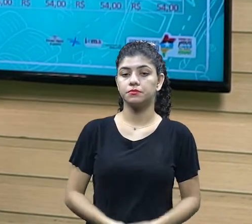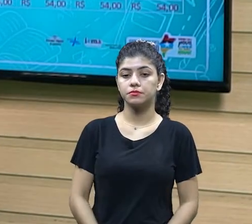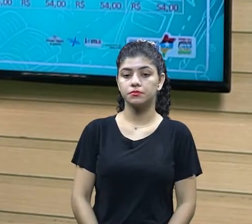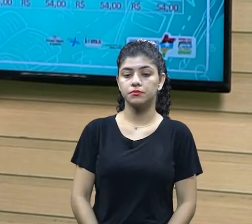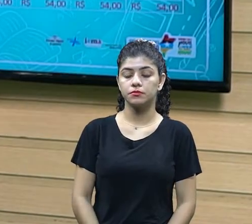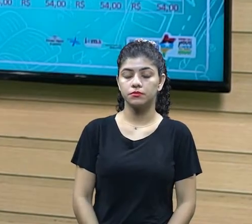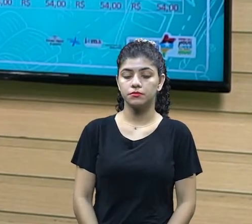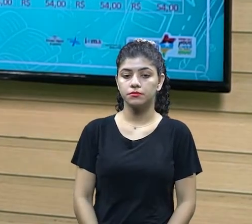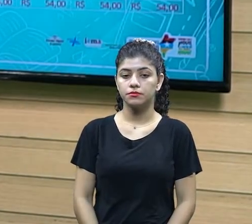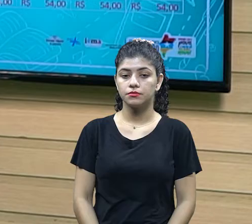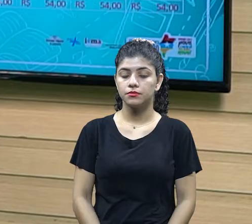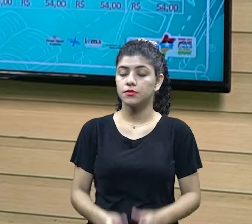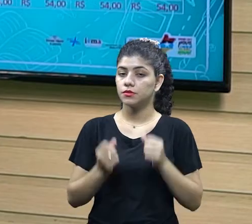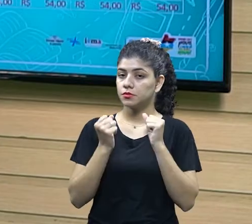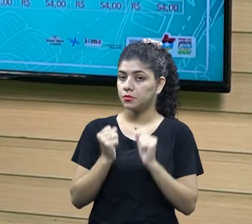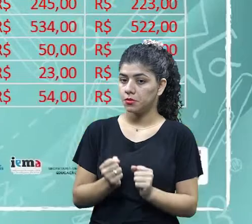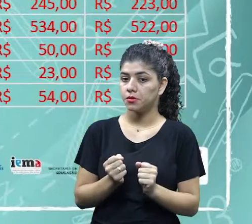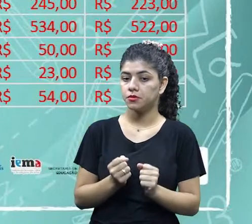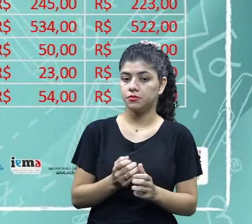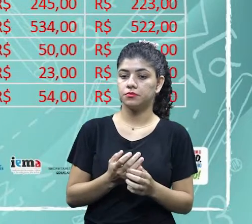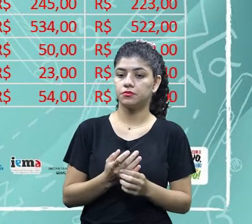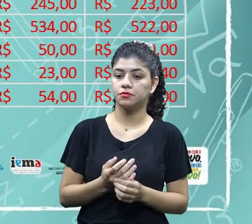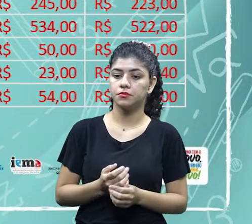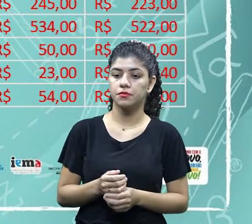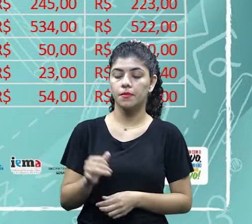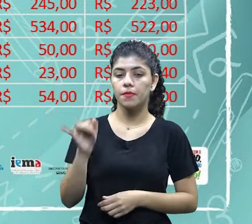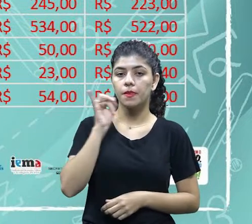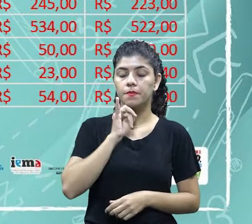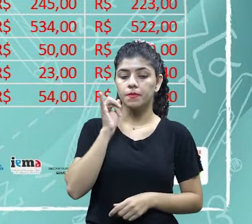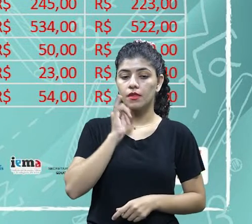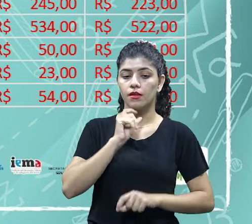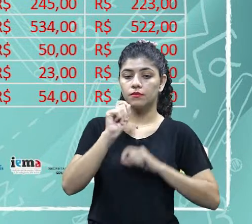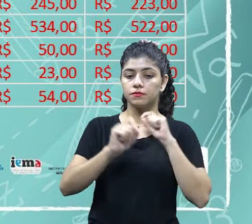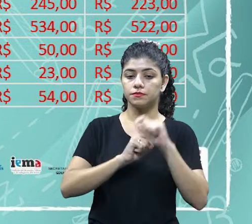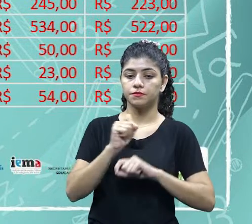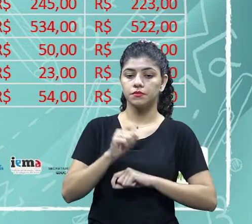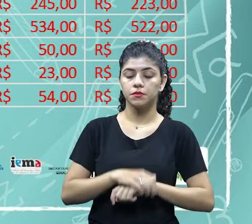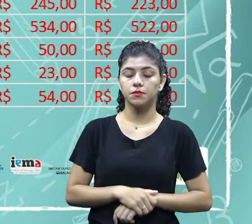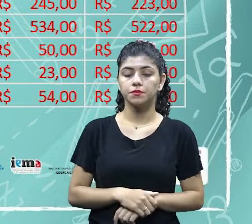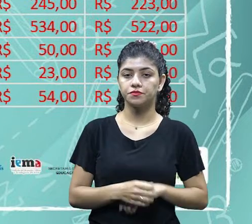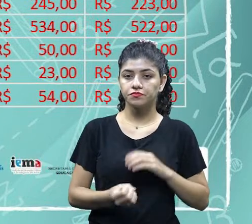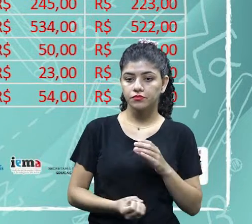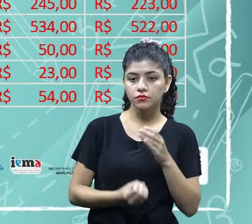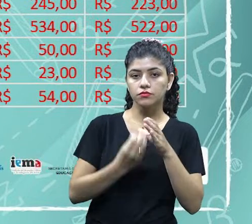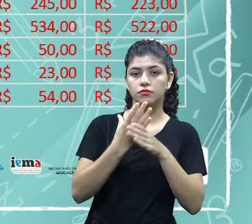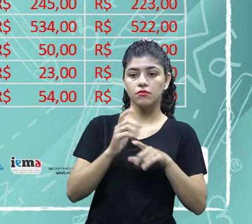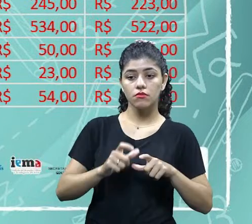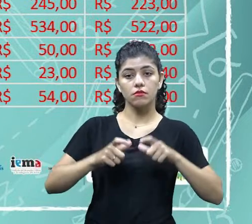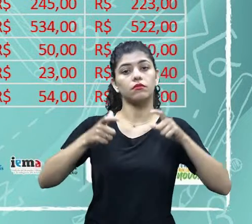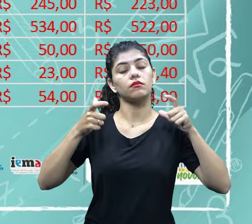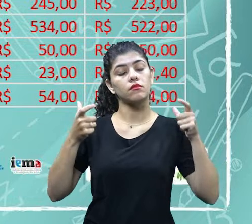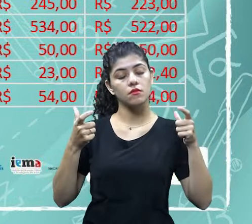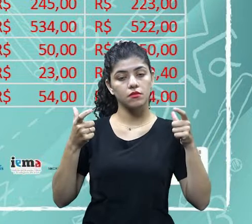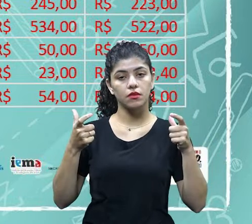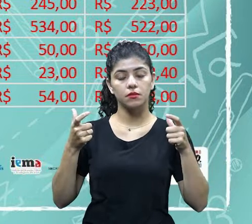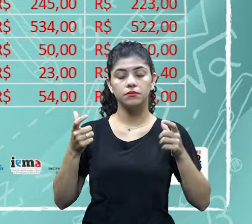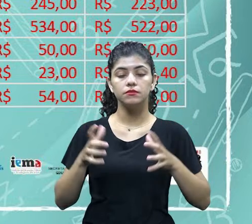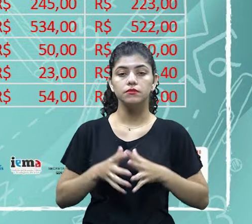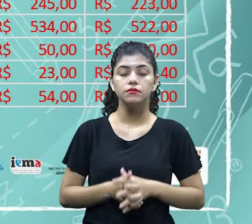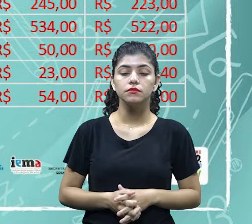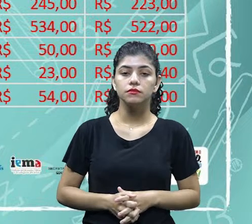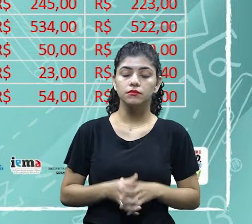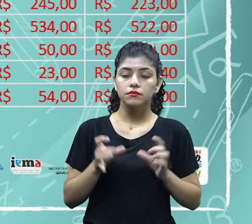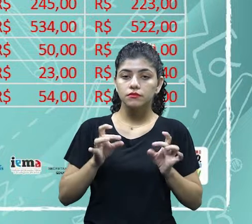mais barato. Então, isso pode justificar, por exemplo, que no mês onde a produção foi maior, no caso o mês de maio, ela